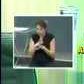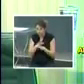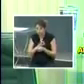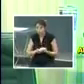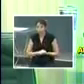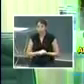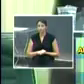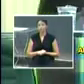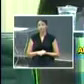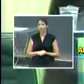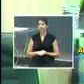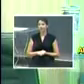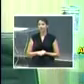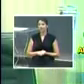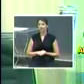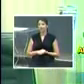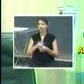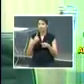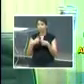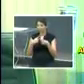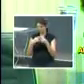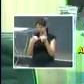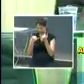Às vezes Deus nos fecha a porta,